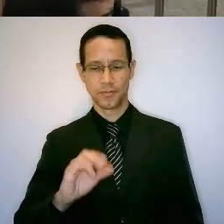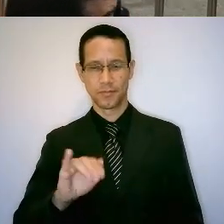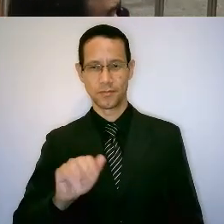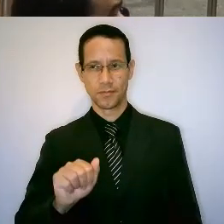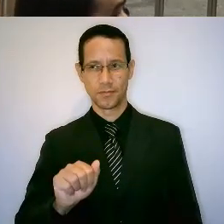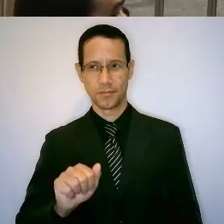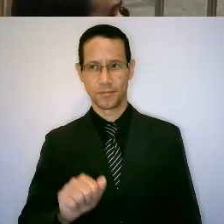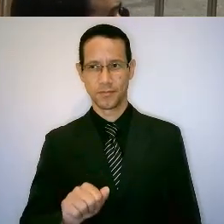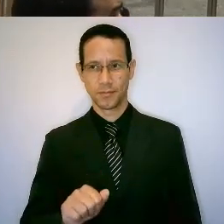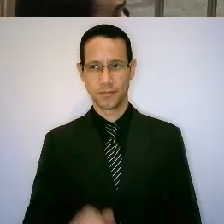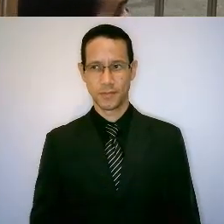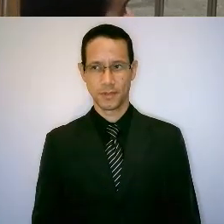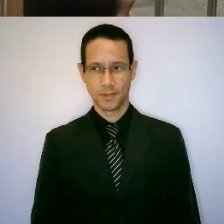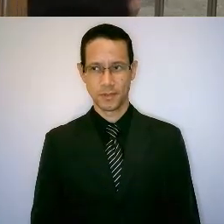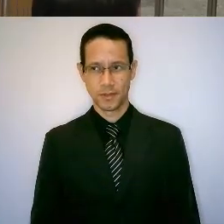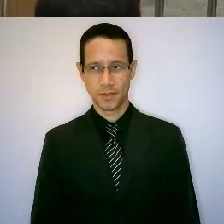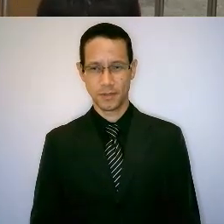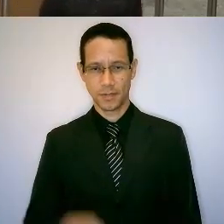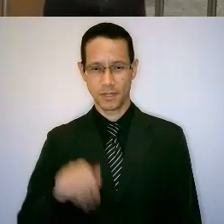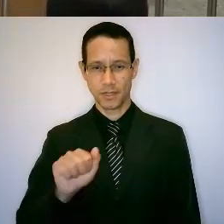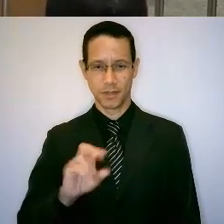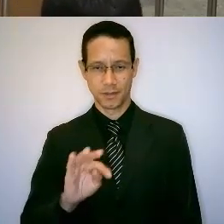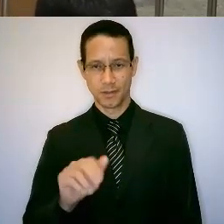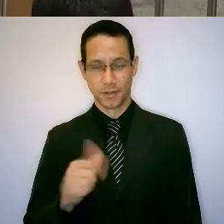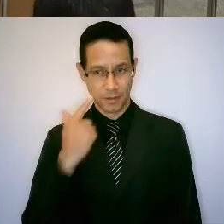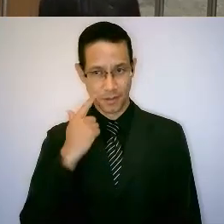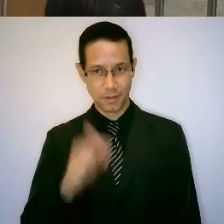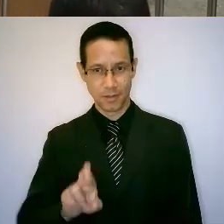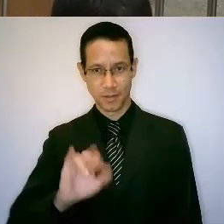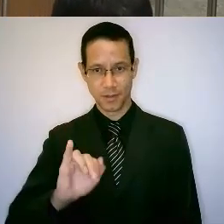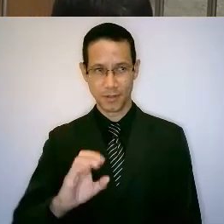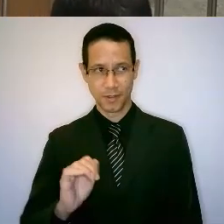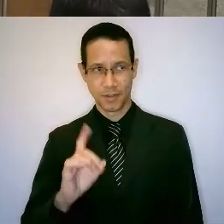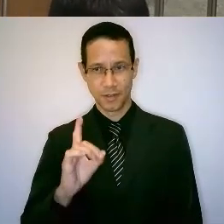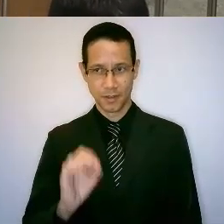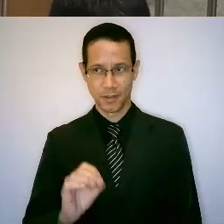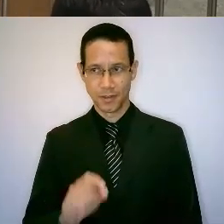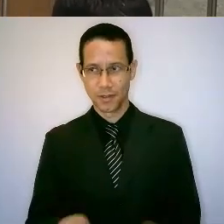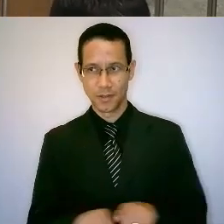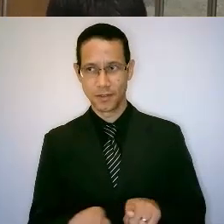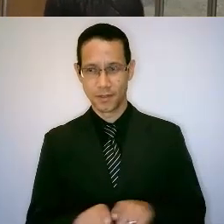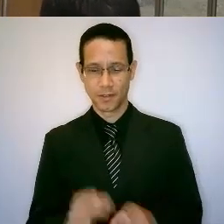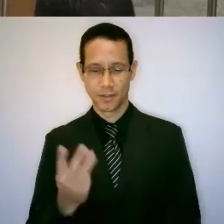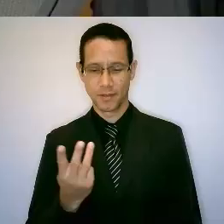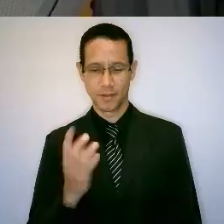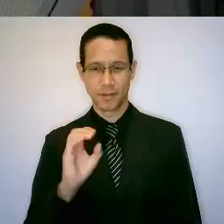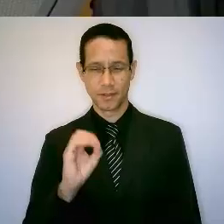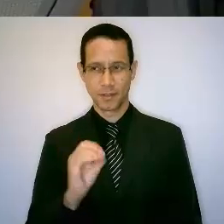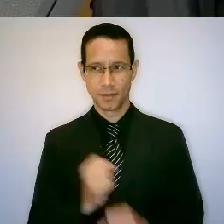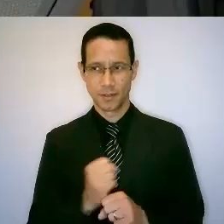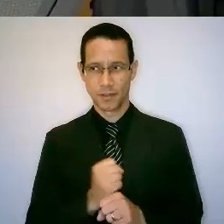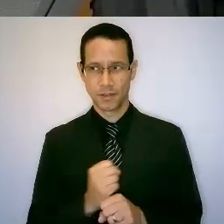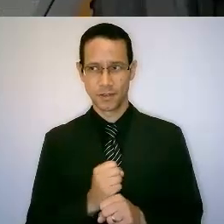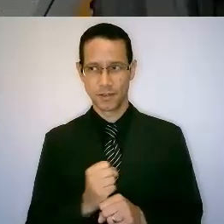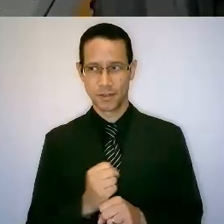parabenizar também da Torre Márcia Pedro 30 anos na demonstros